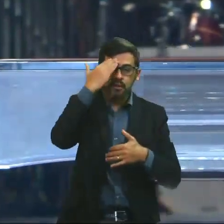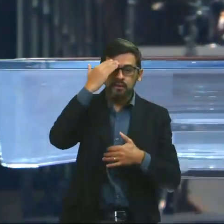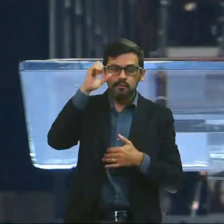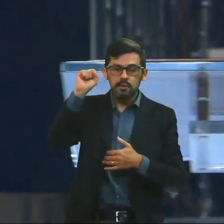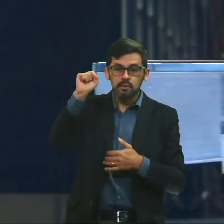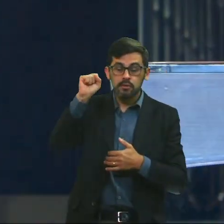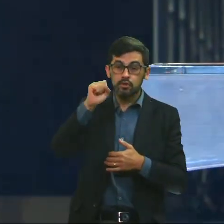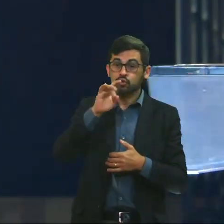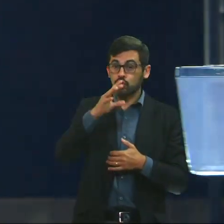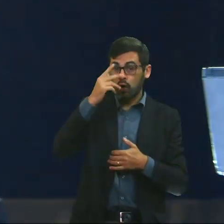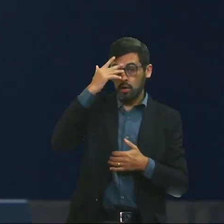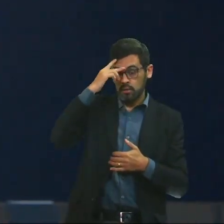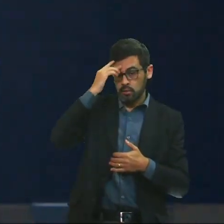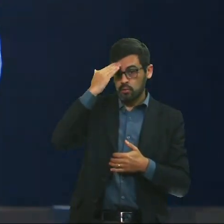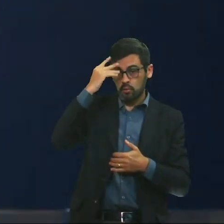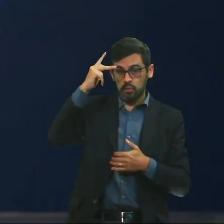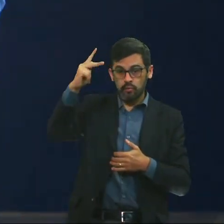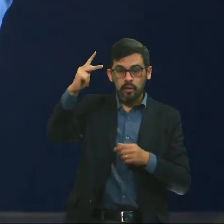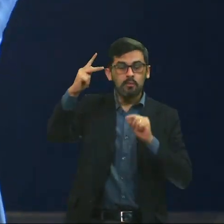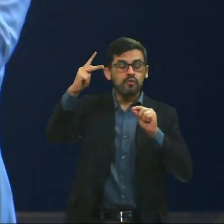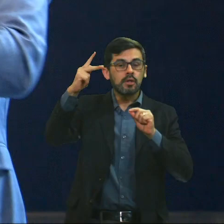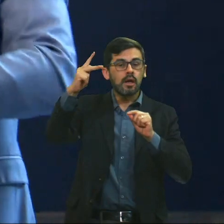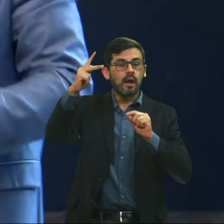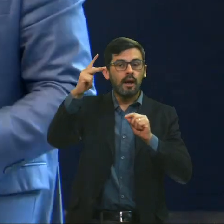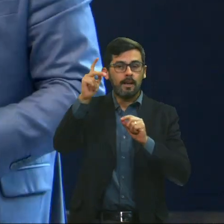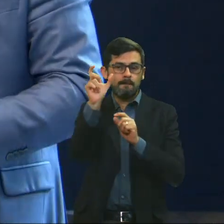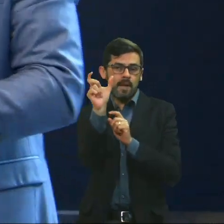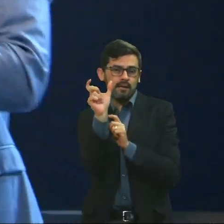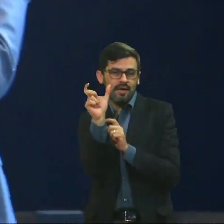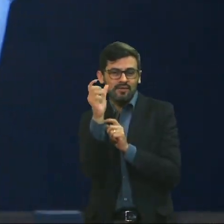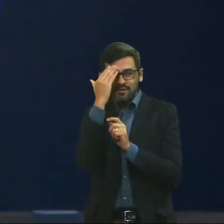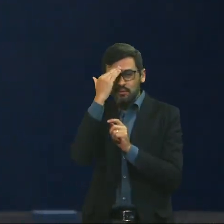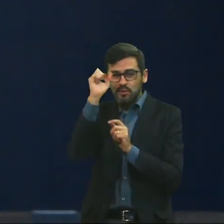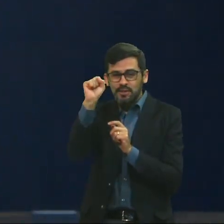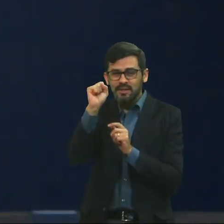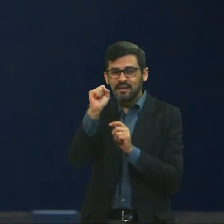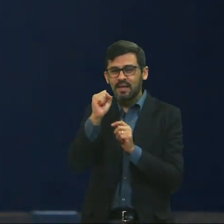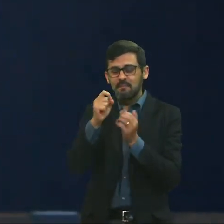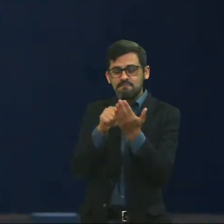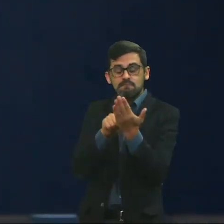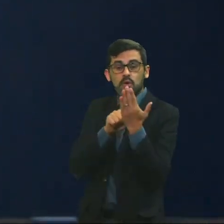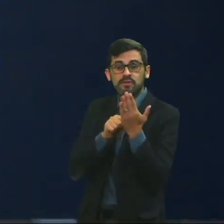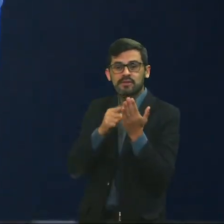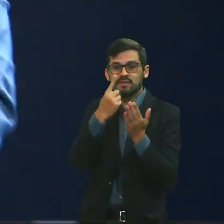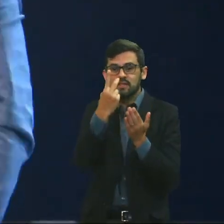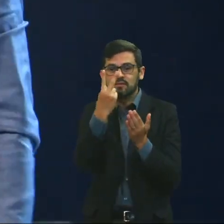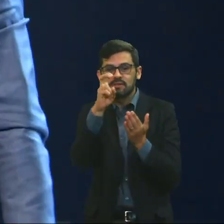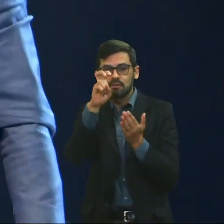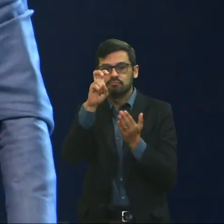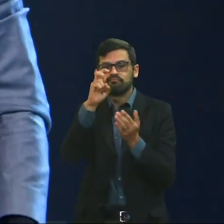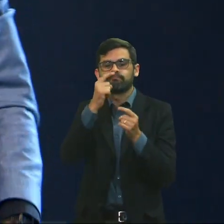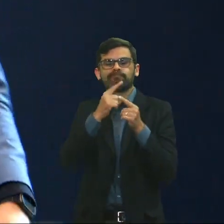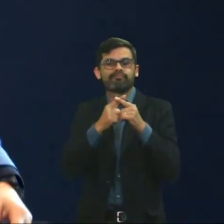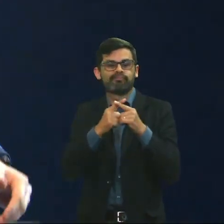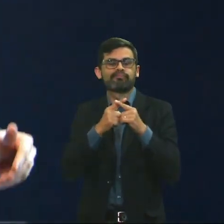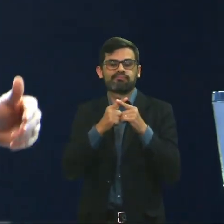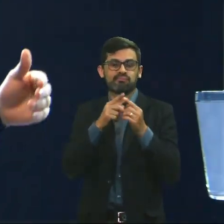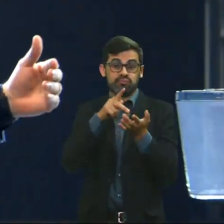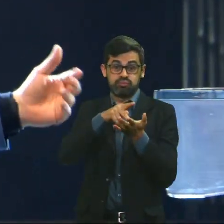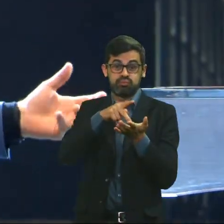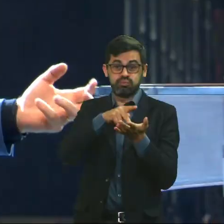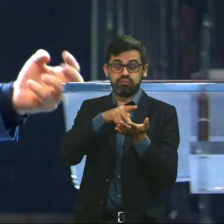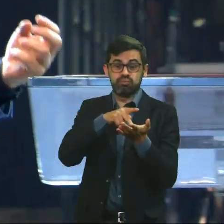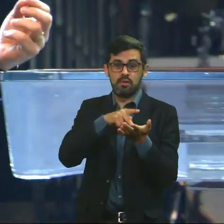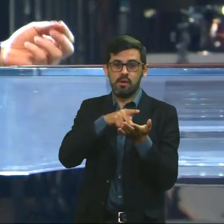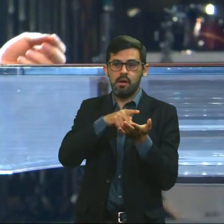de Provérbios, a palavra sabedoria, o sábio, aparece 125 vezes. A sabedoria era